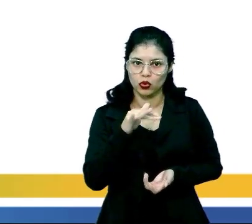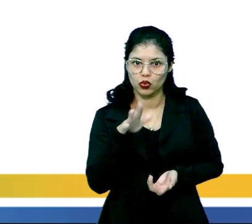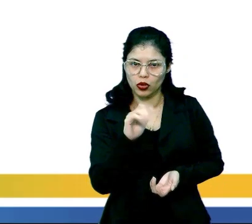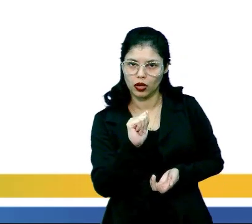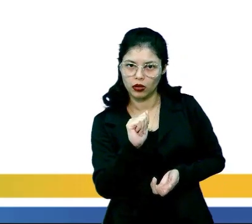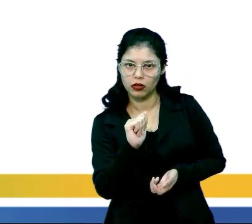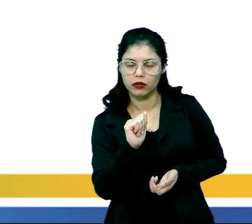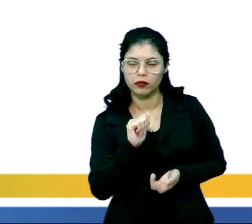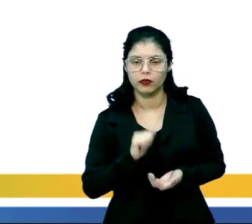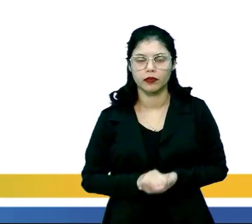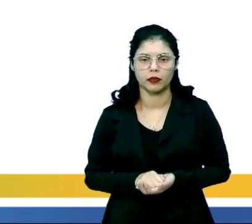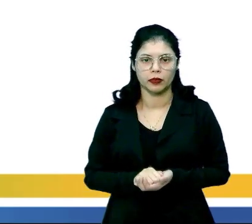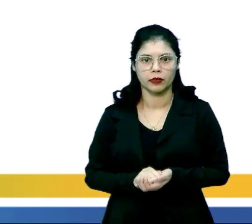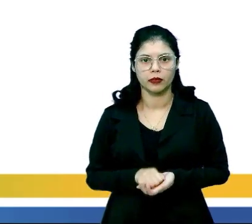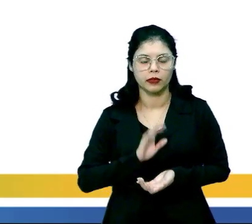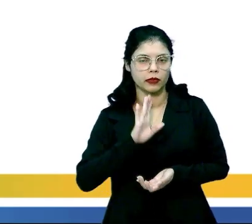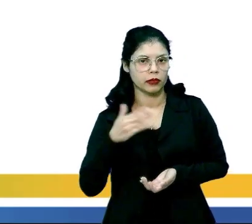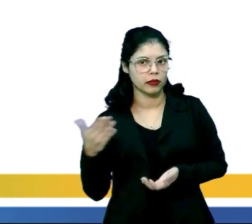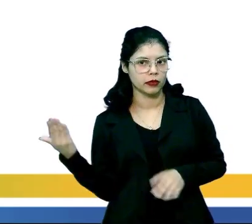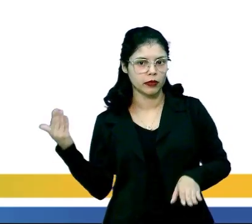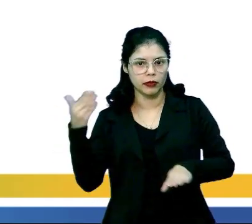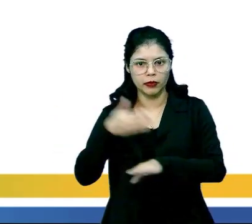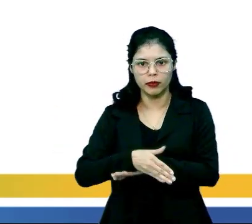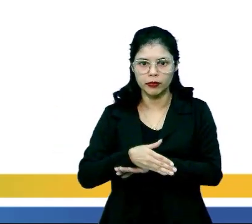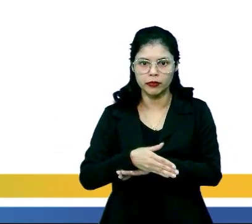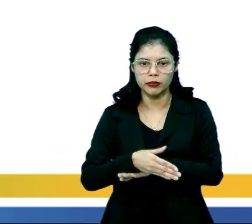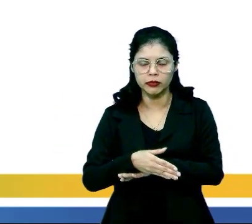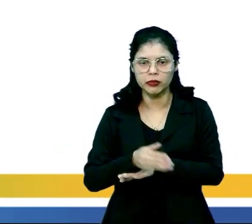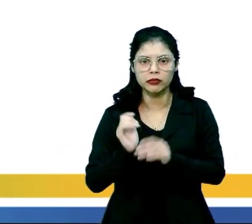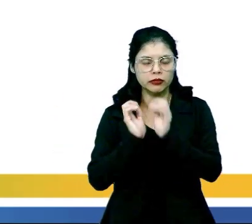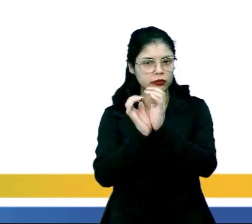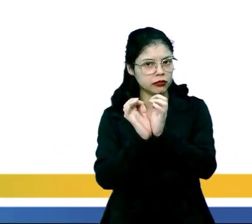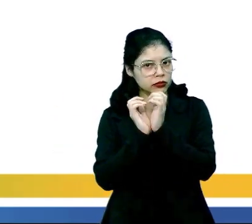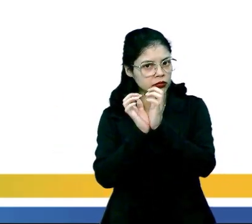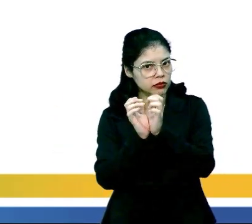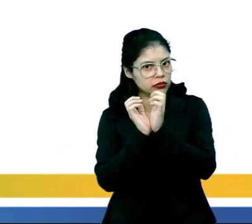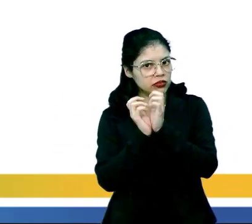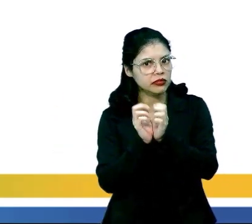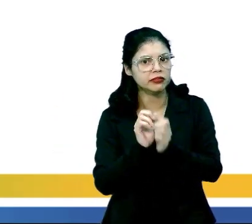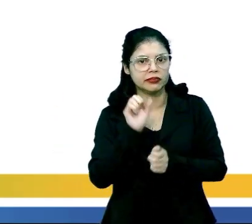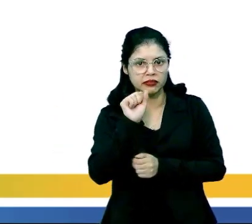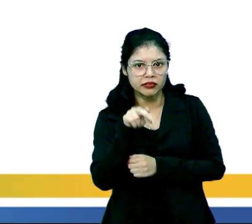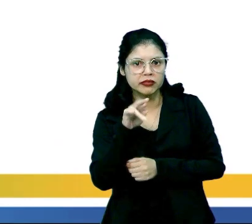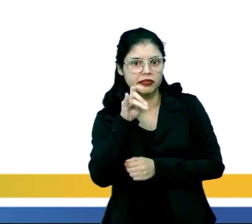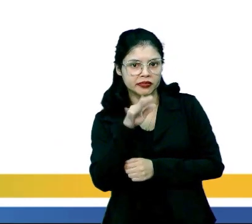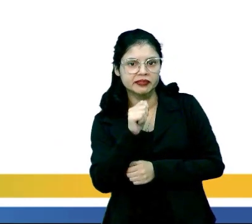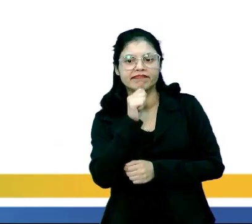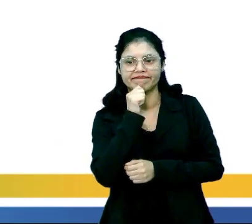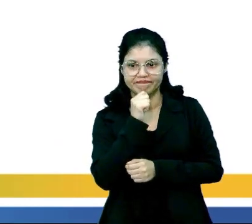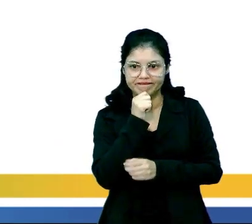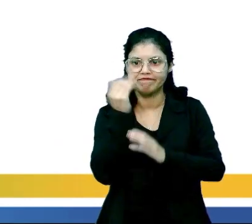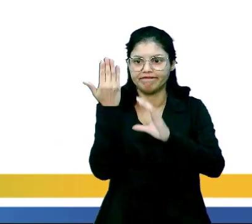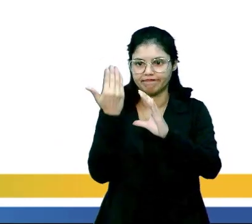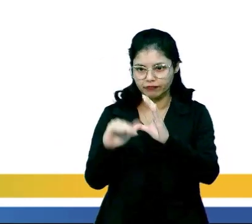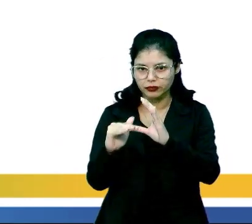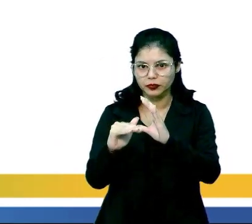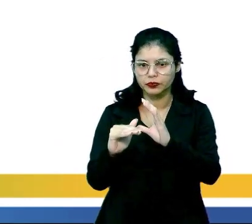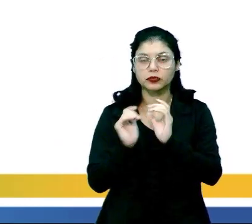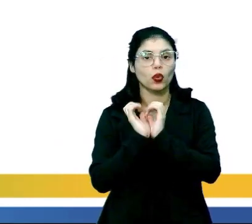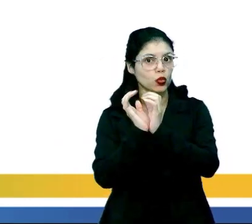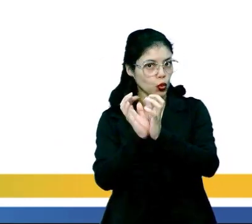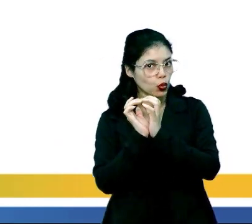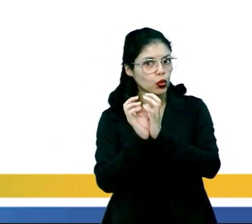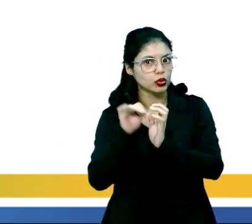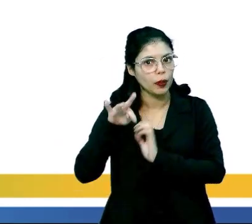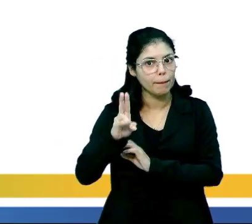parte aí das vértebras. Quando entra, vai ativar um neurônio sensorial, que é ele que vai mandar lá para o